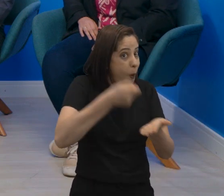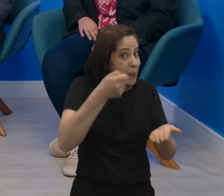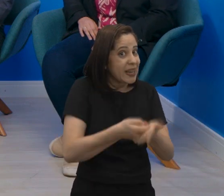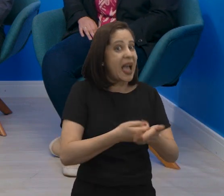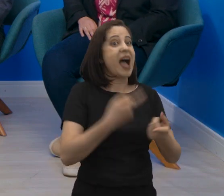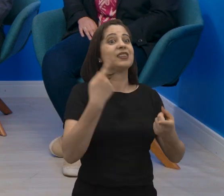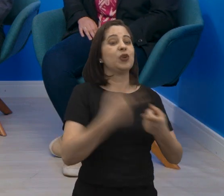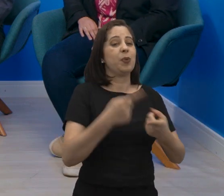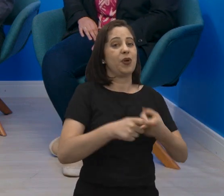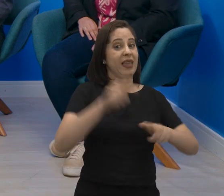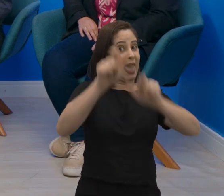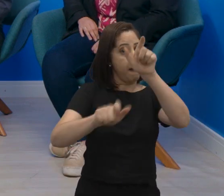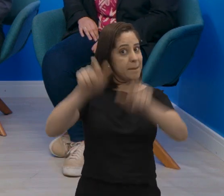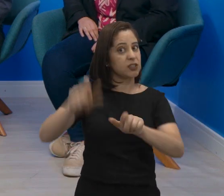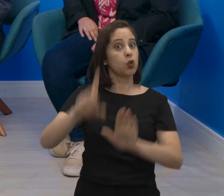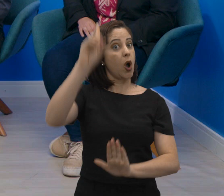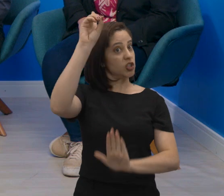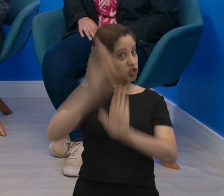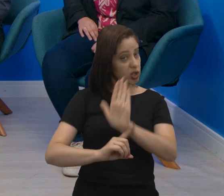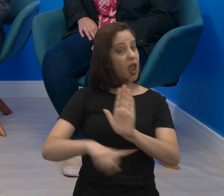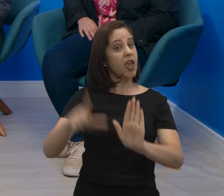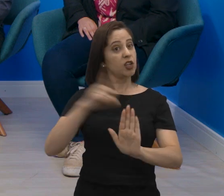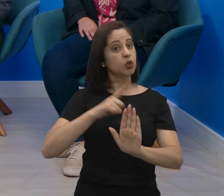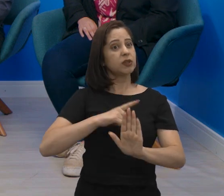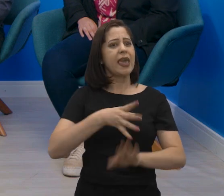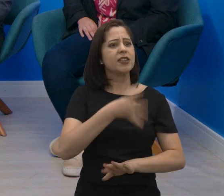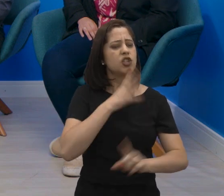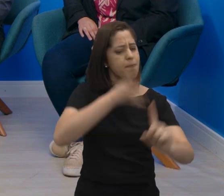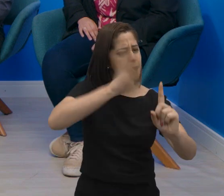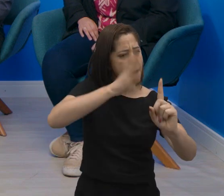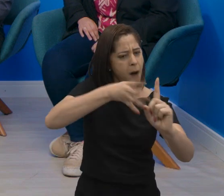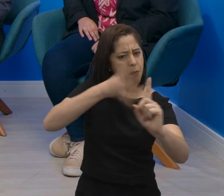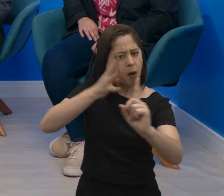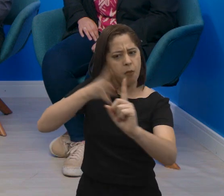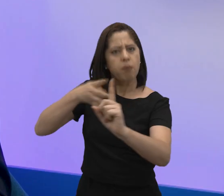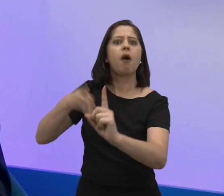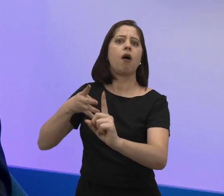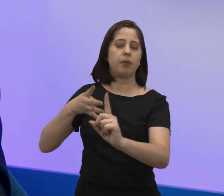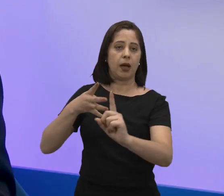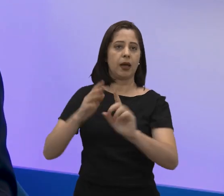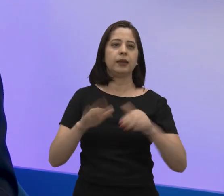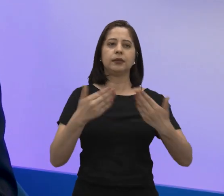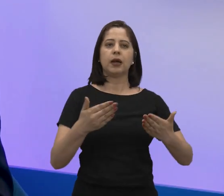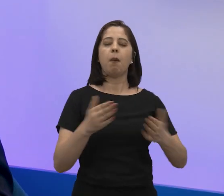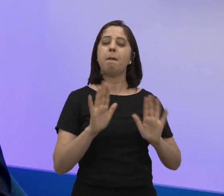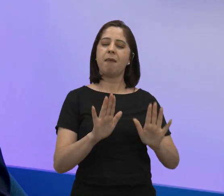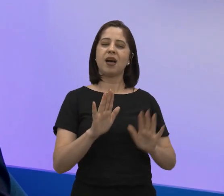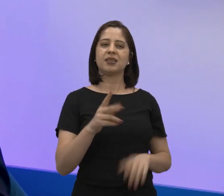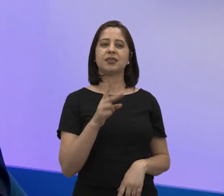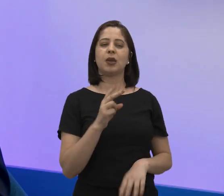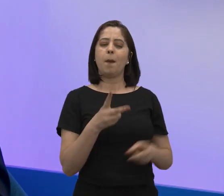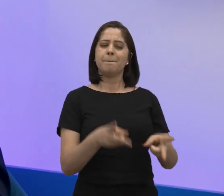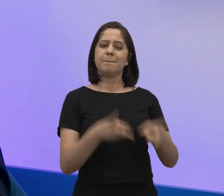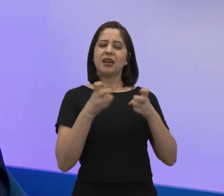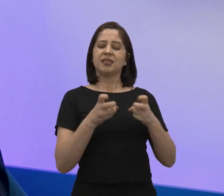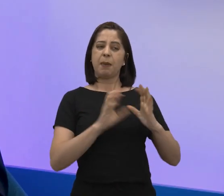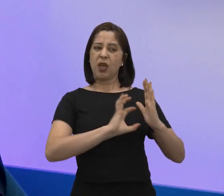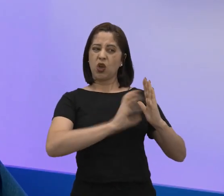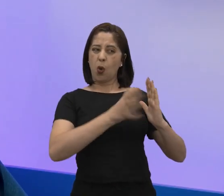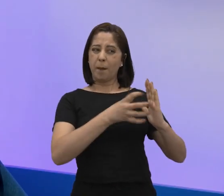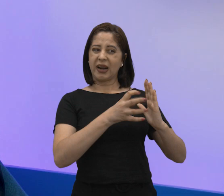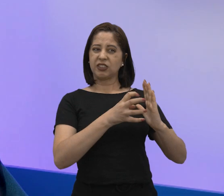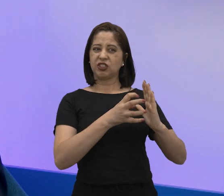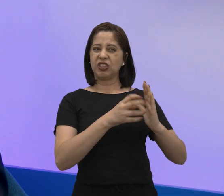É obrigatório porque é um direito dele, de todas as pessoas. O problema que eu vejo é que os candidatos e os partidos, eles utilizam de